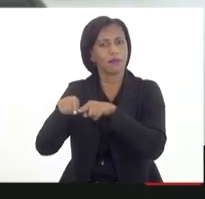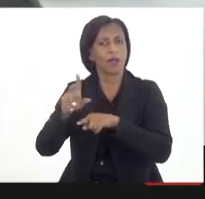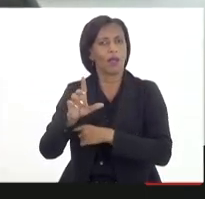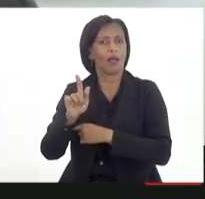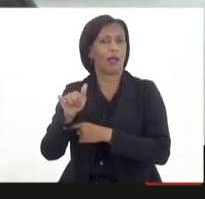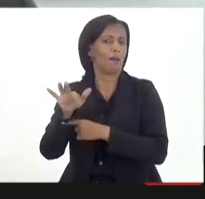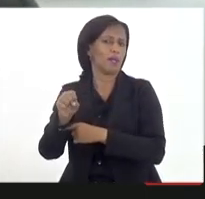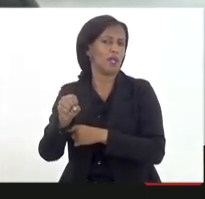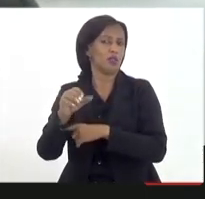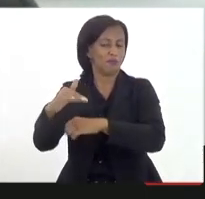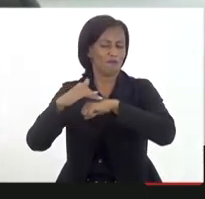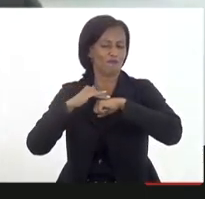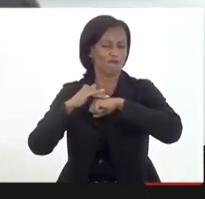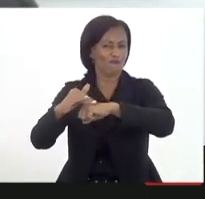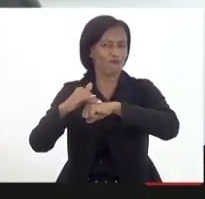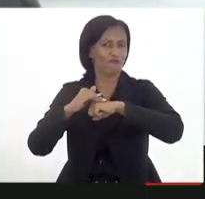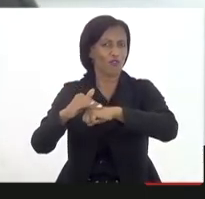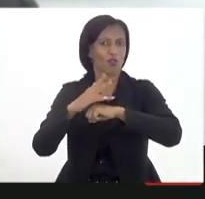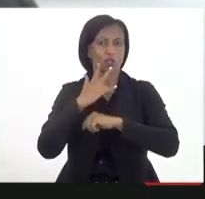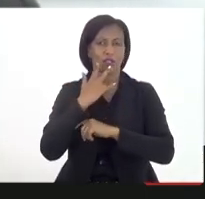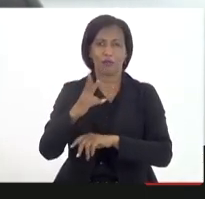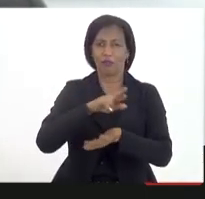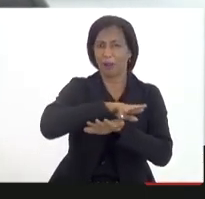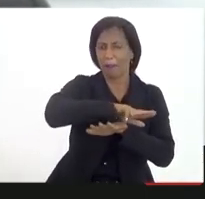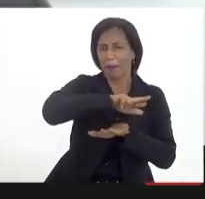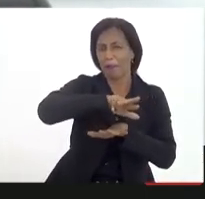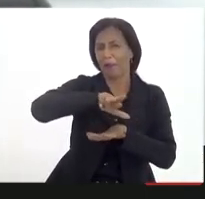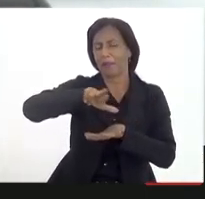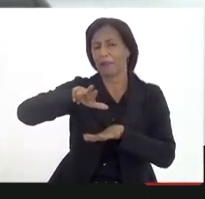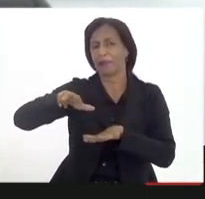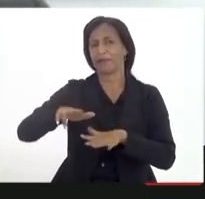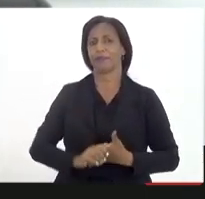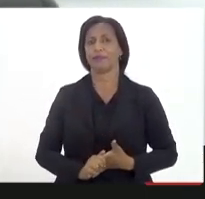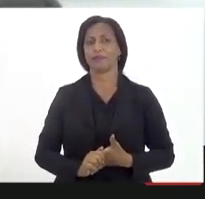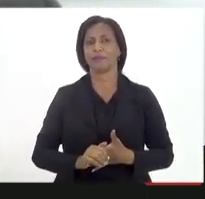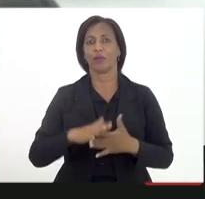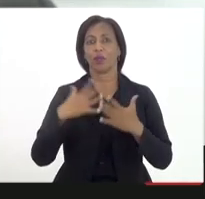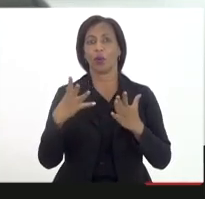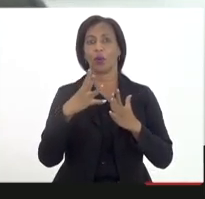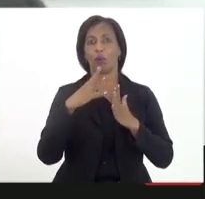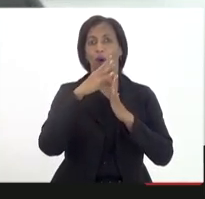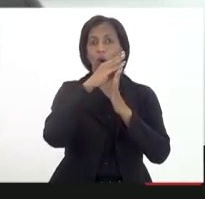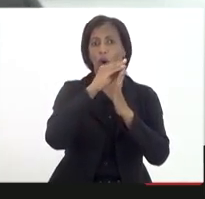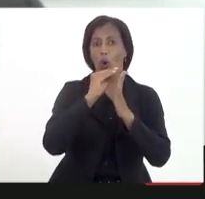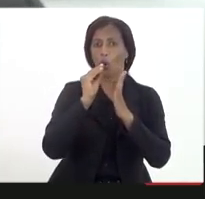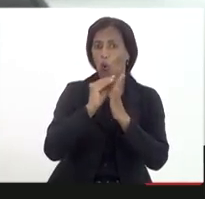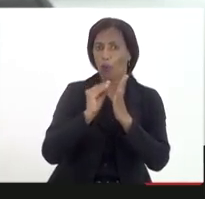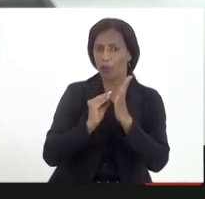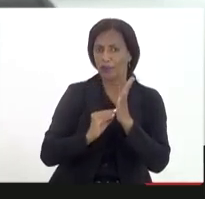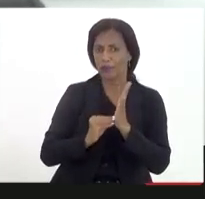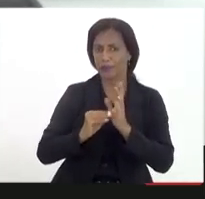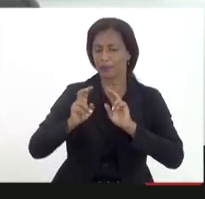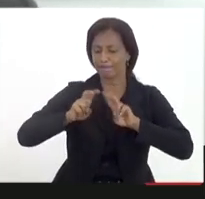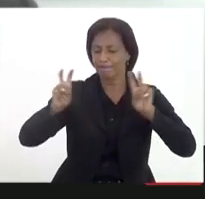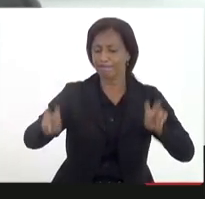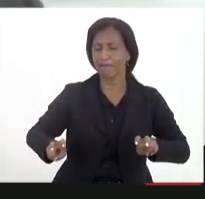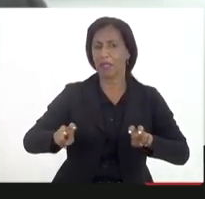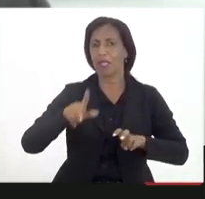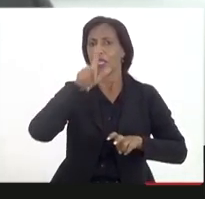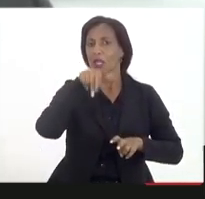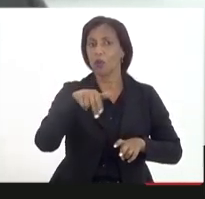gente destacou a conversa algo que foi falado e abordado enumeras vezes é uma composição da mesa é exemplo que estamos fazendo